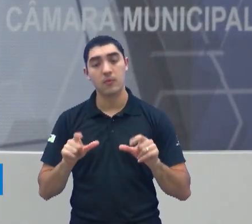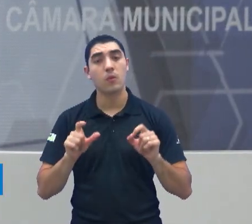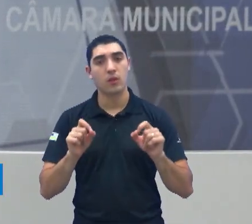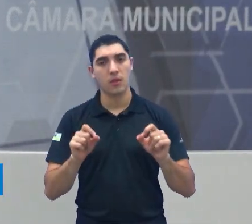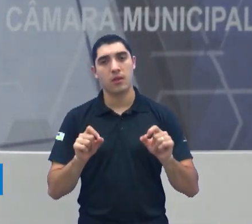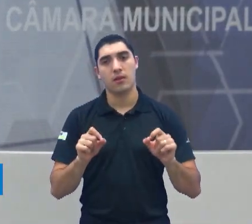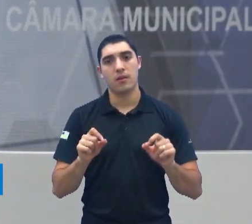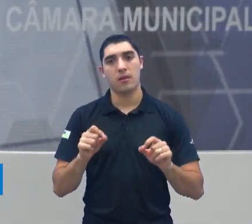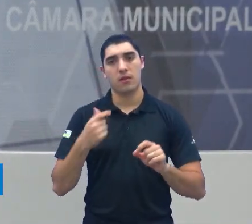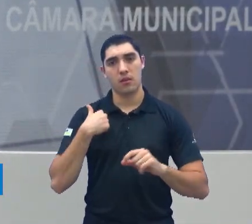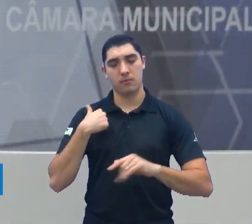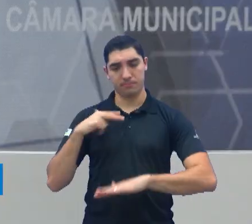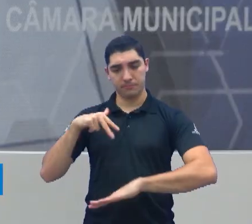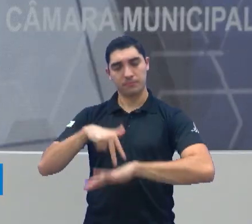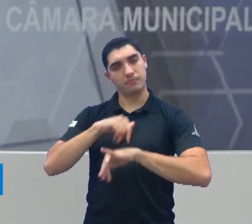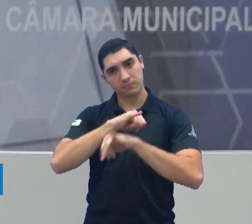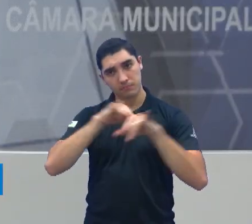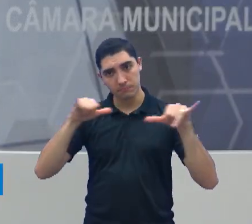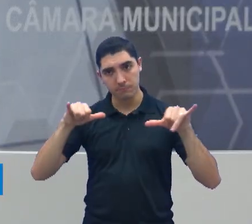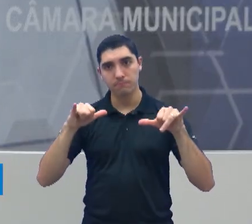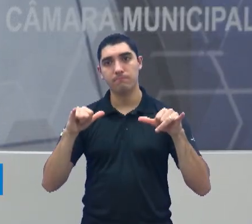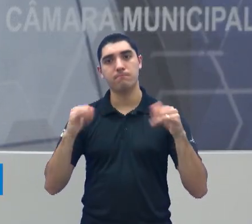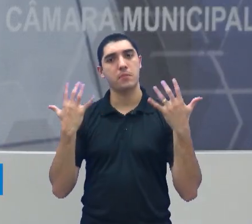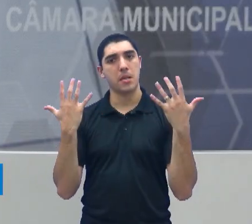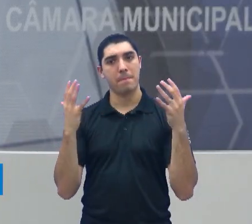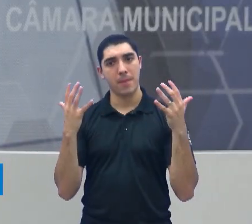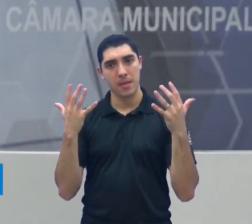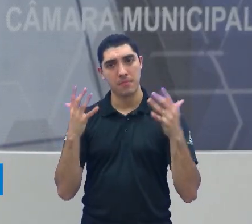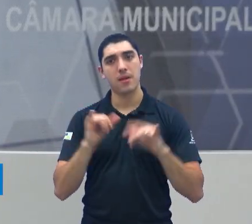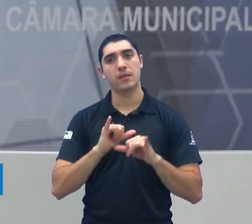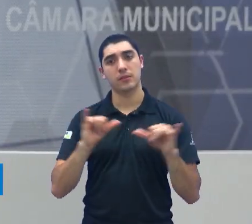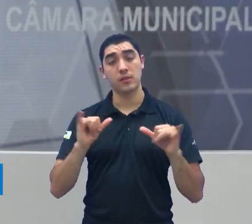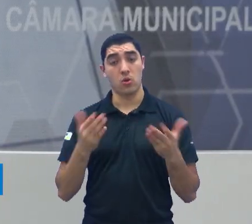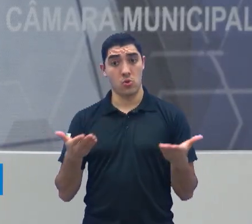manifestar aqui os meus parabéns. Hoje é um